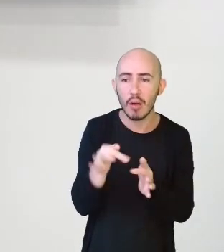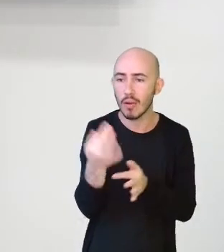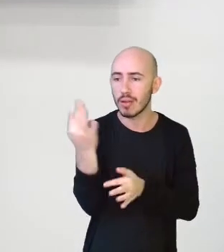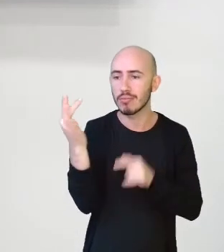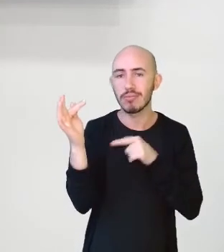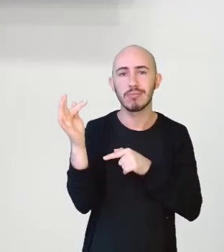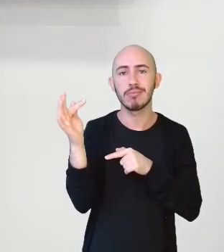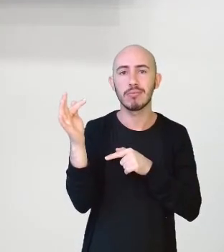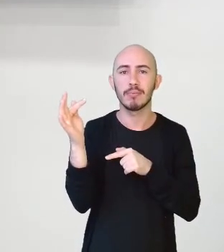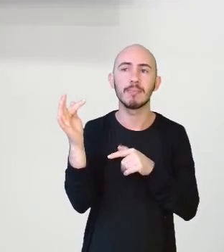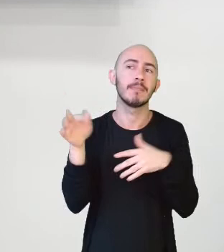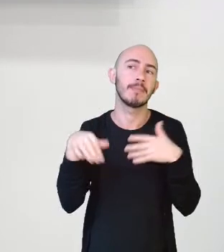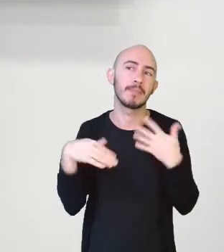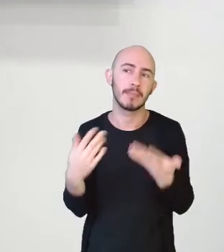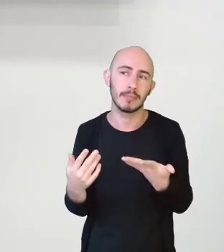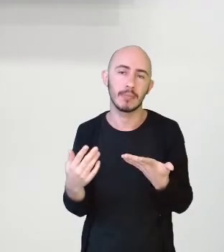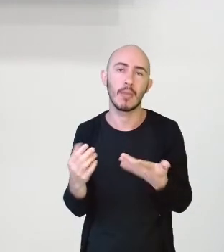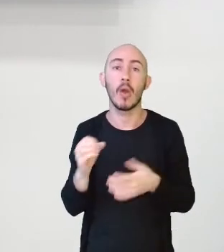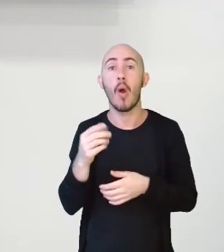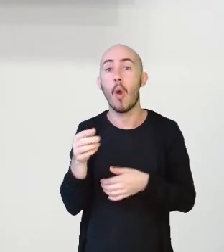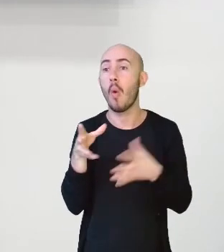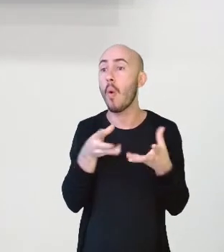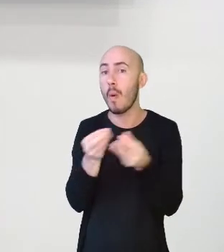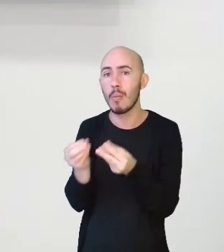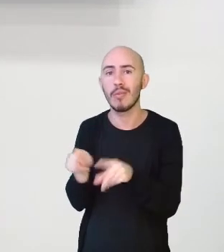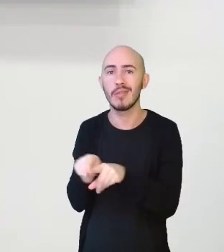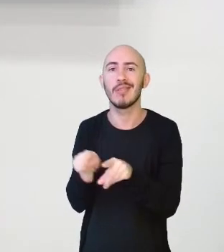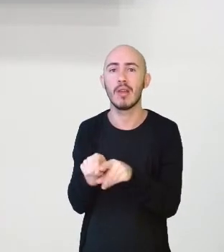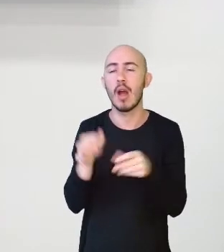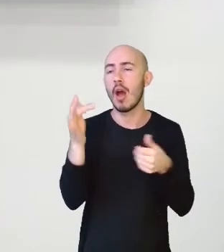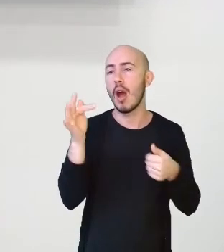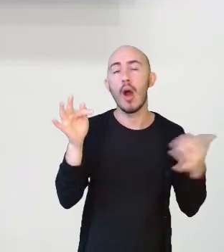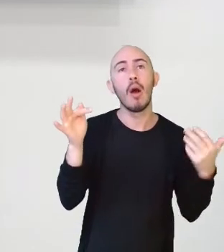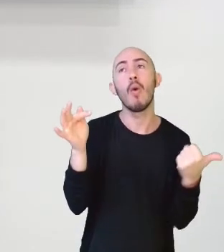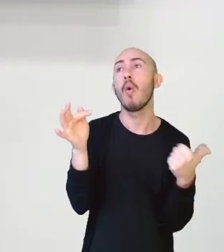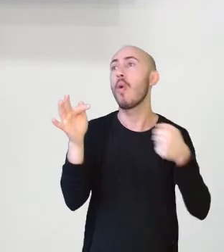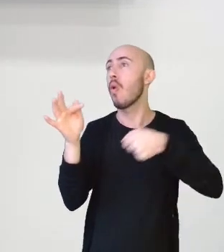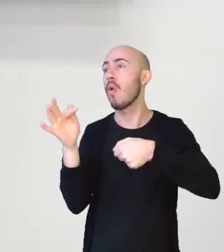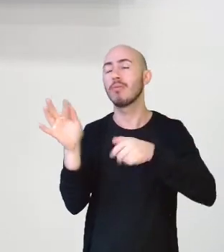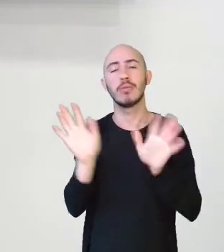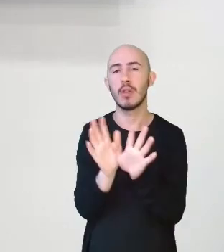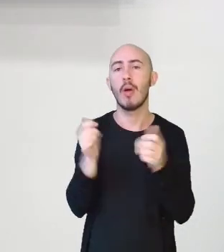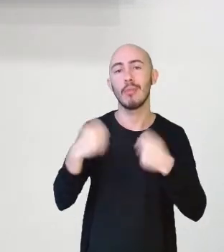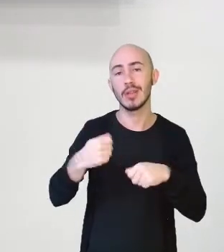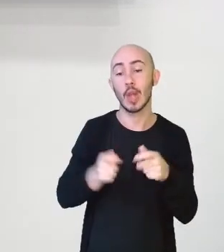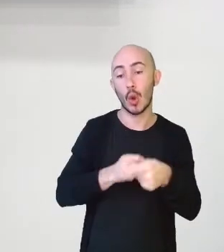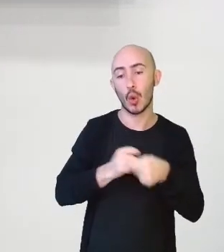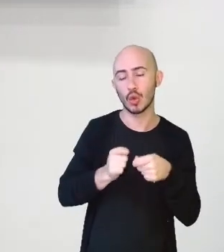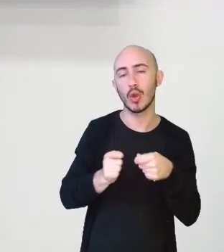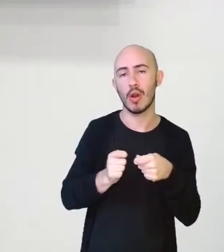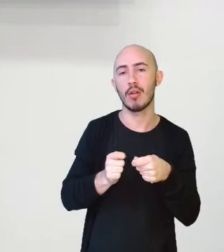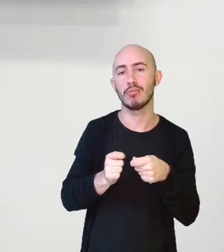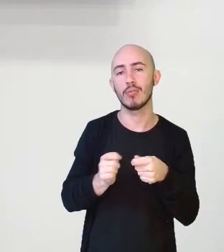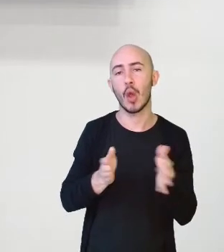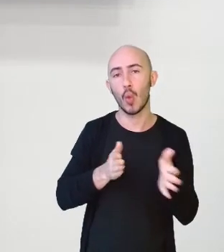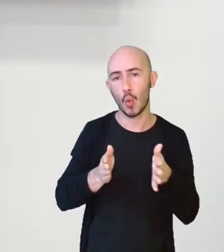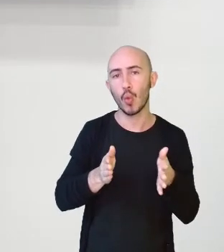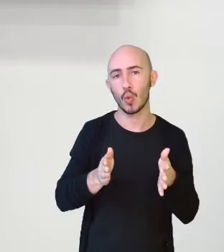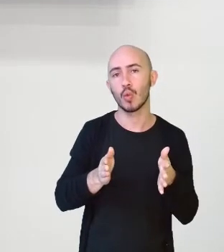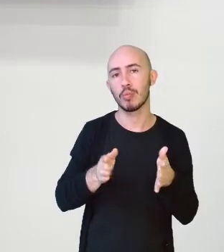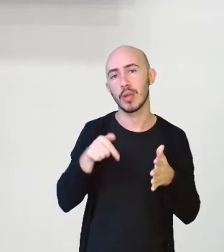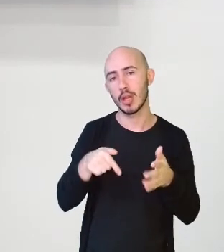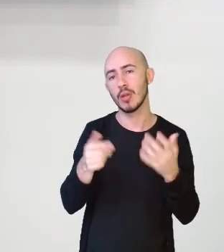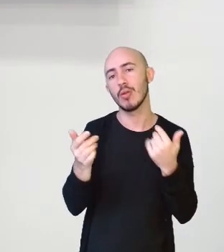em excesso, também tem isso, ela vai morrer. Então, ele está lidando da forma correta. Está usando a